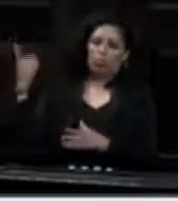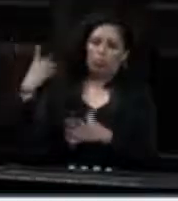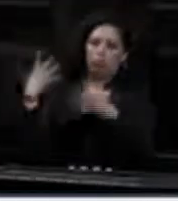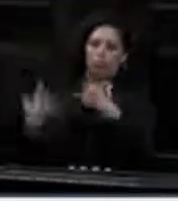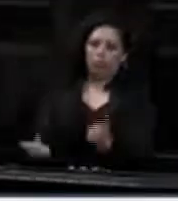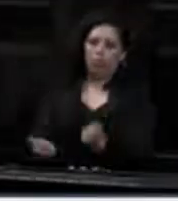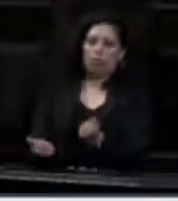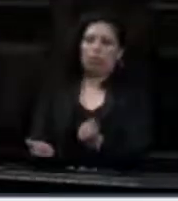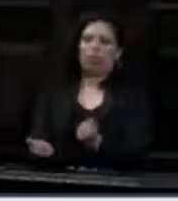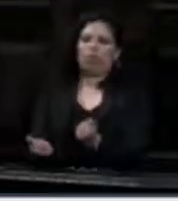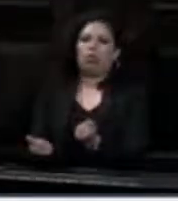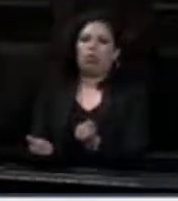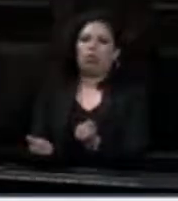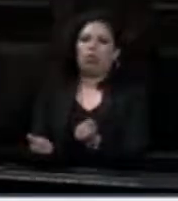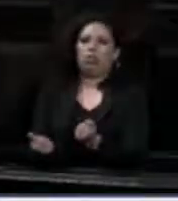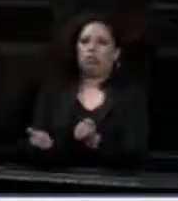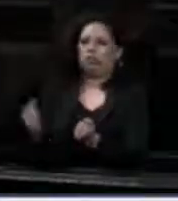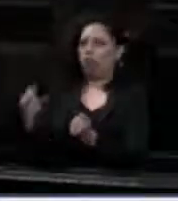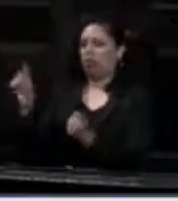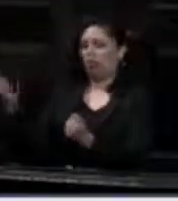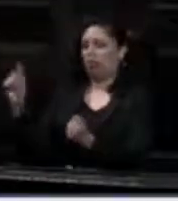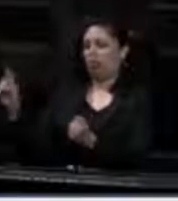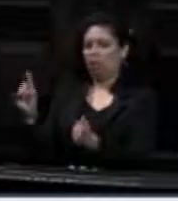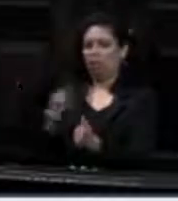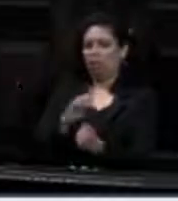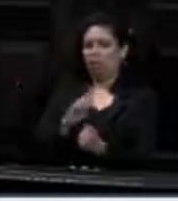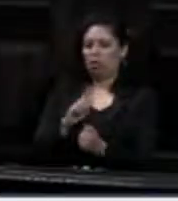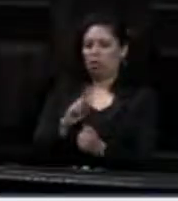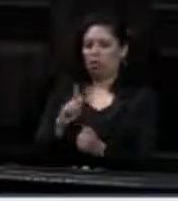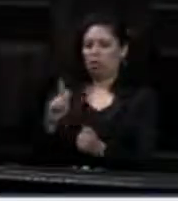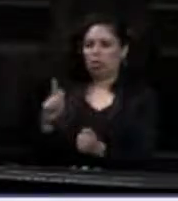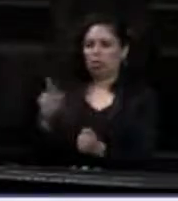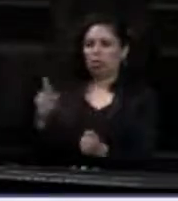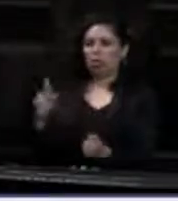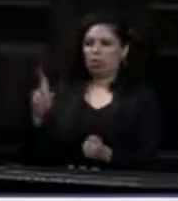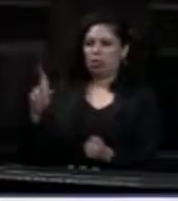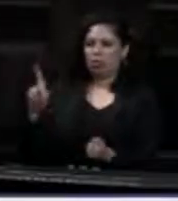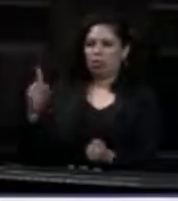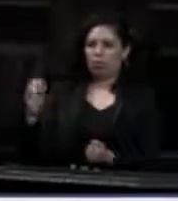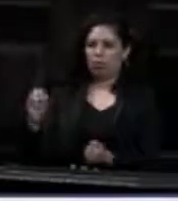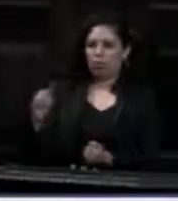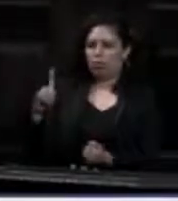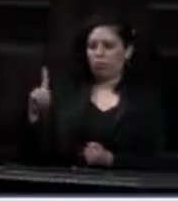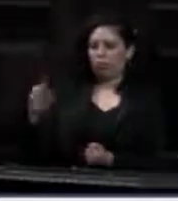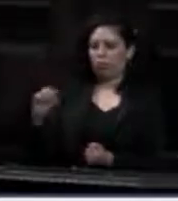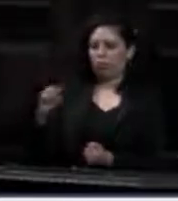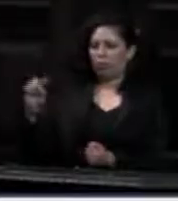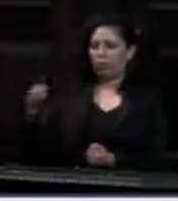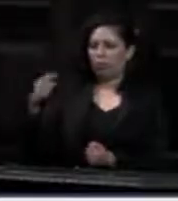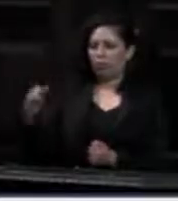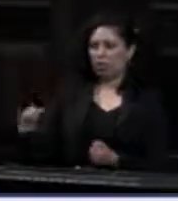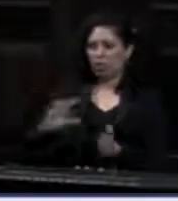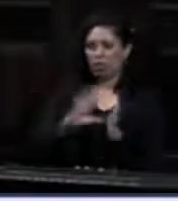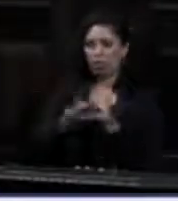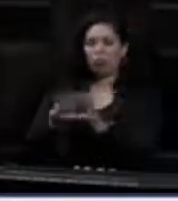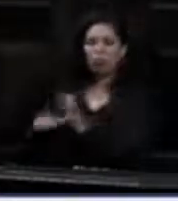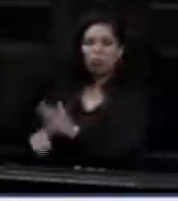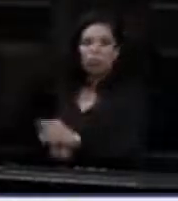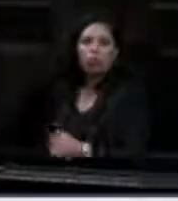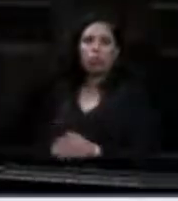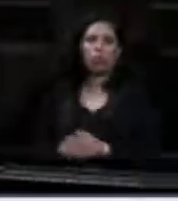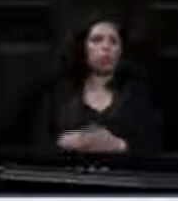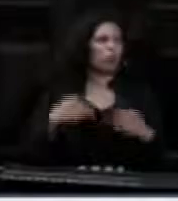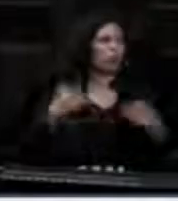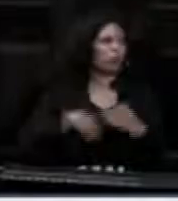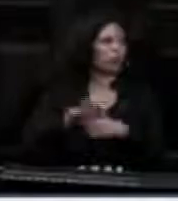que assaltou o Estado do Rio de Janeiro. A eles continuarei combatendo com a firmeza